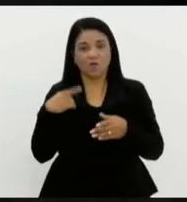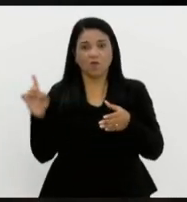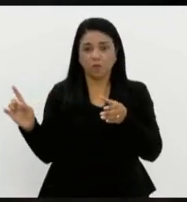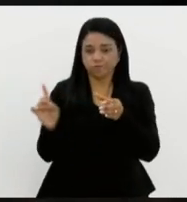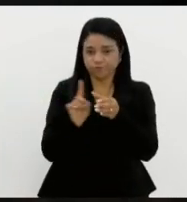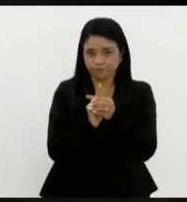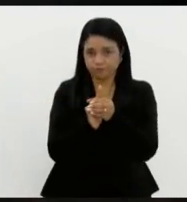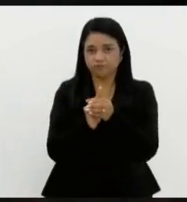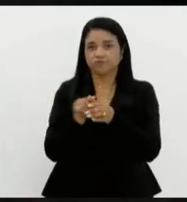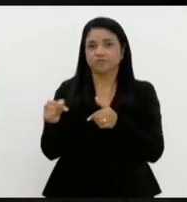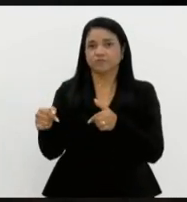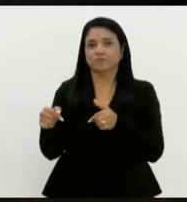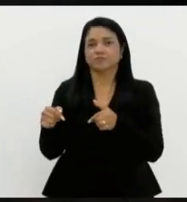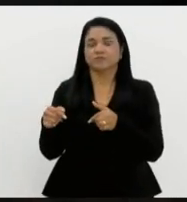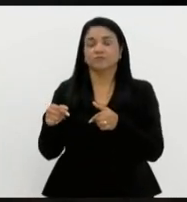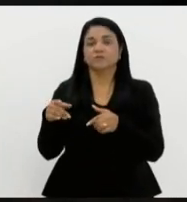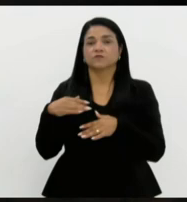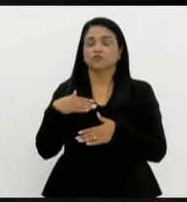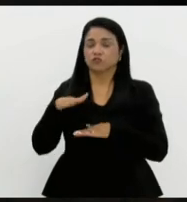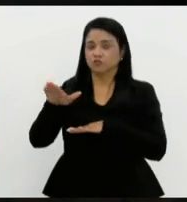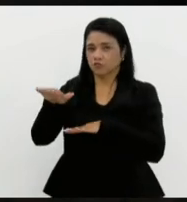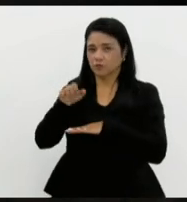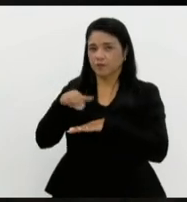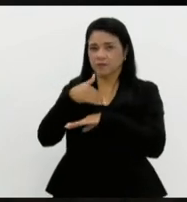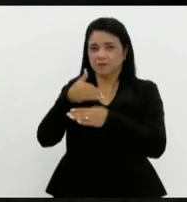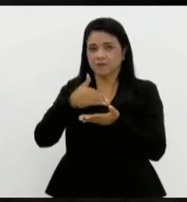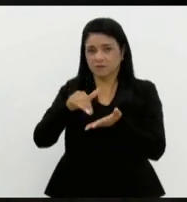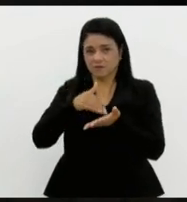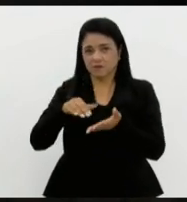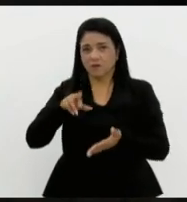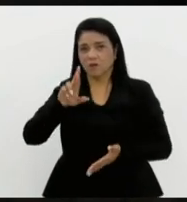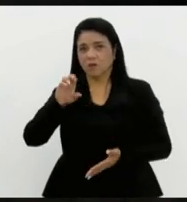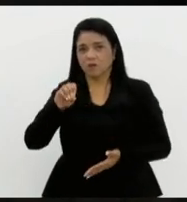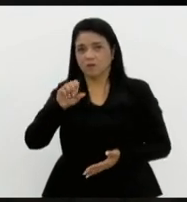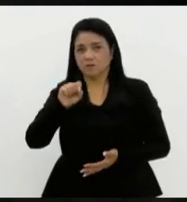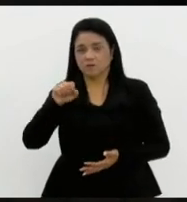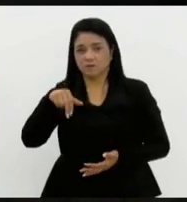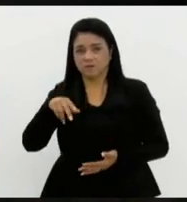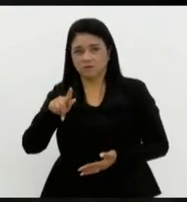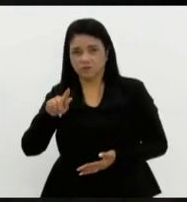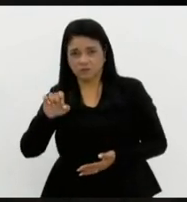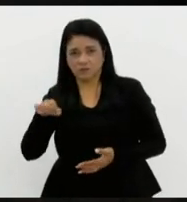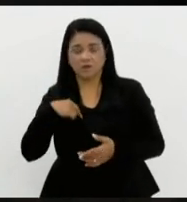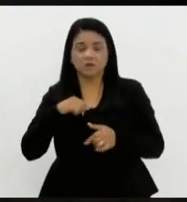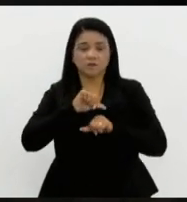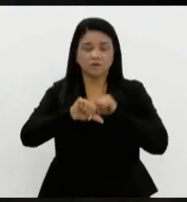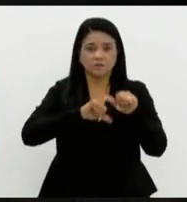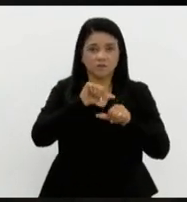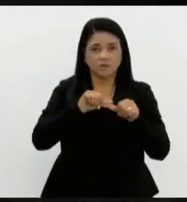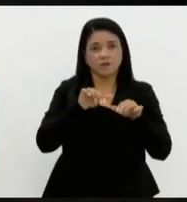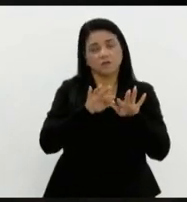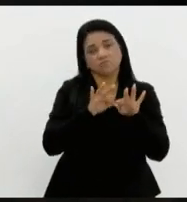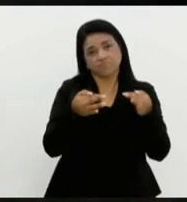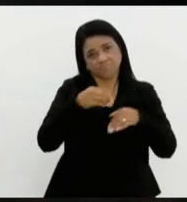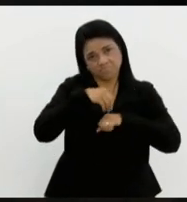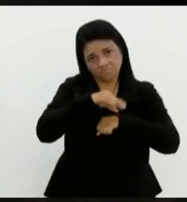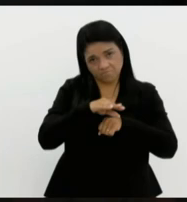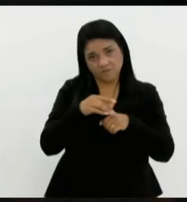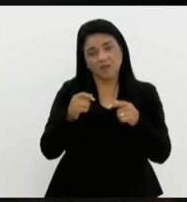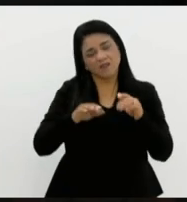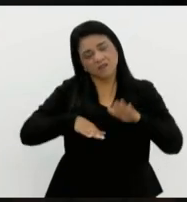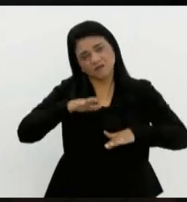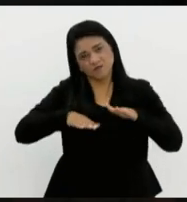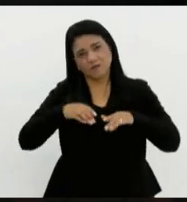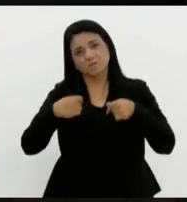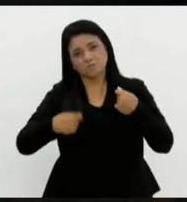ambos, vou chamar a secretária Rosângela aqui. A questão da indicação na transformação é questão de legalidade, a gente realmente, às vezes, tem que